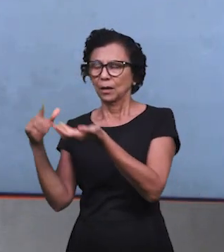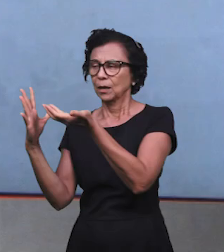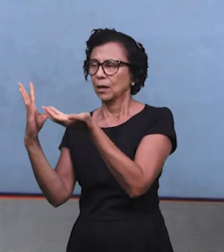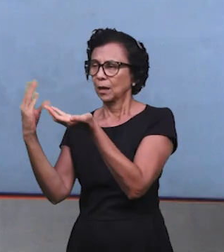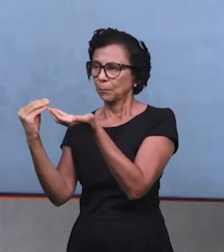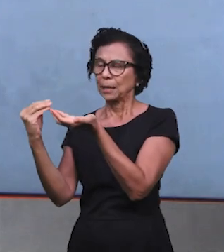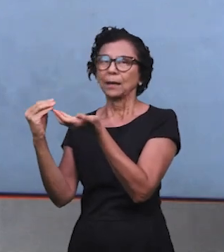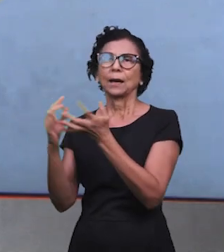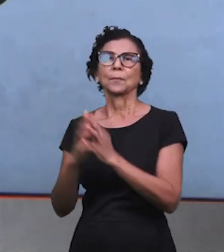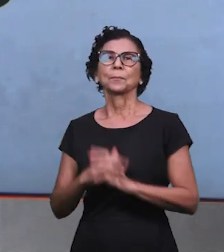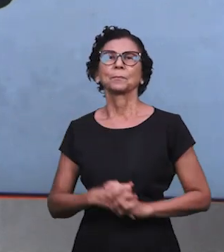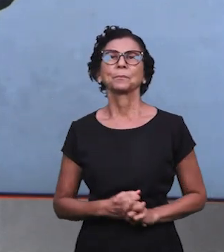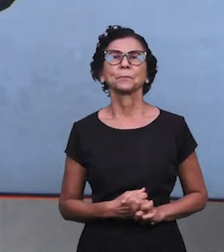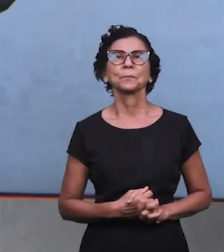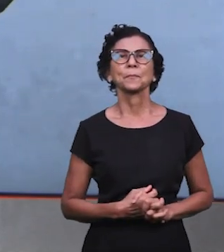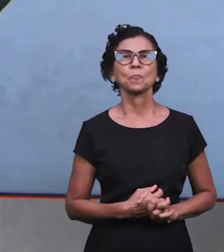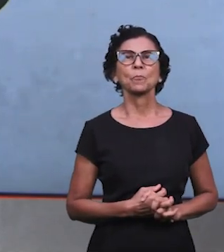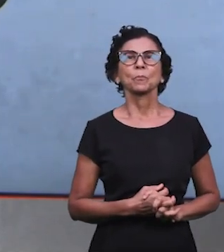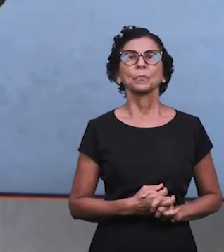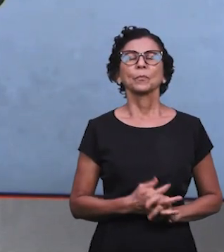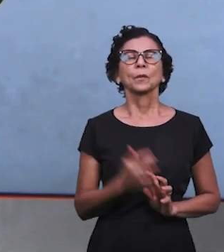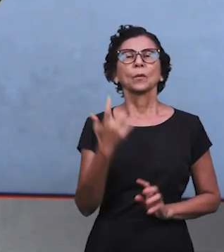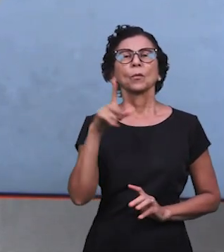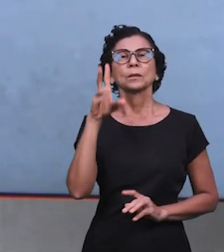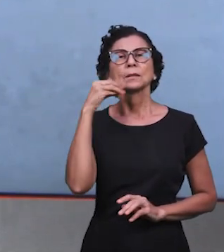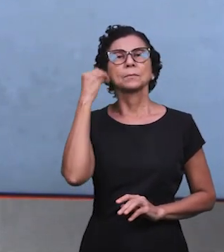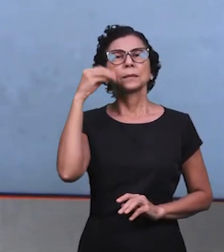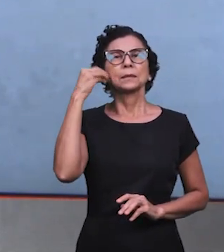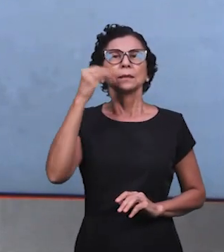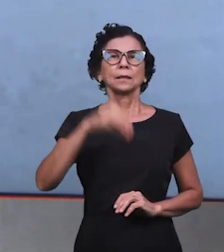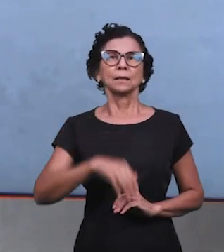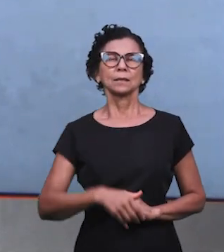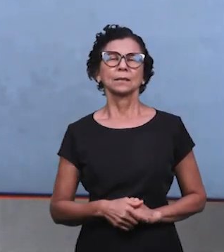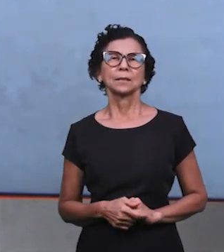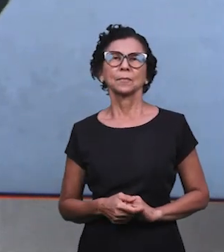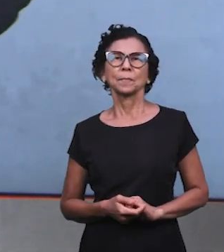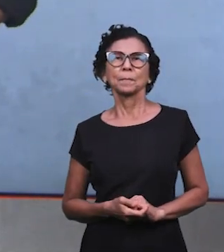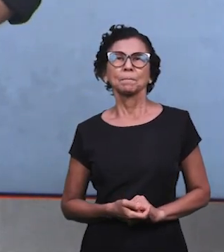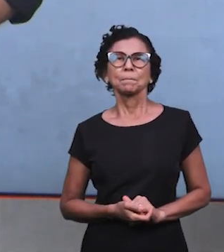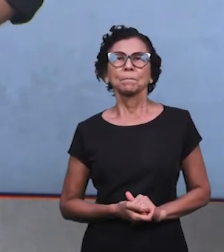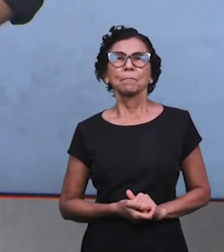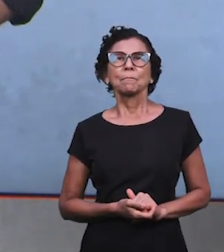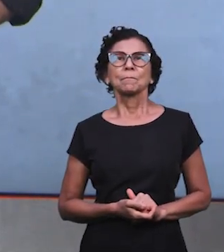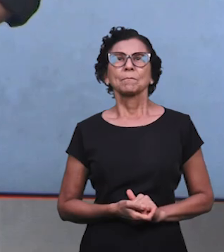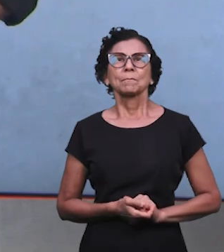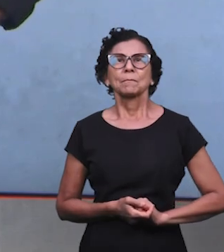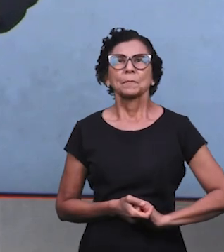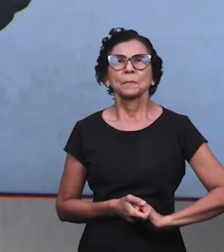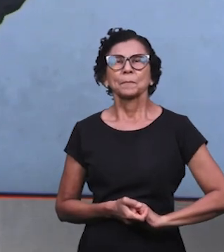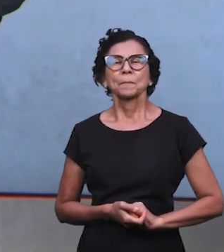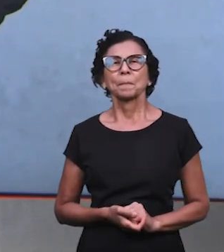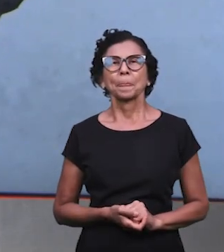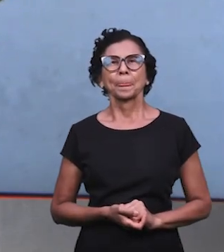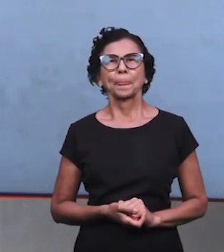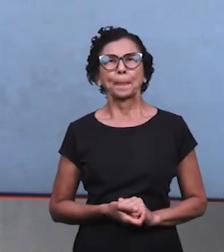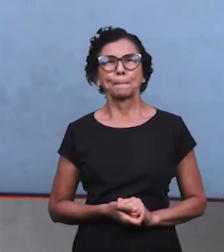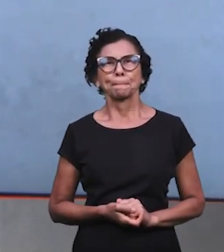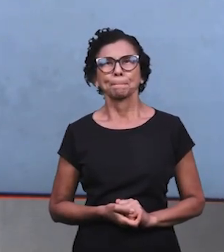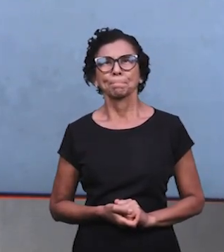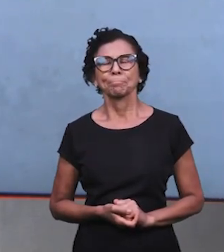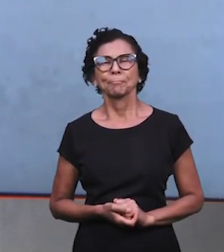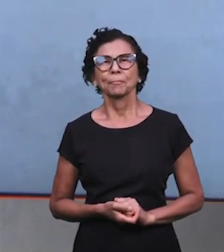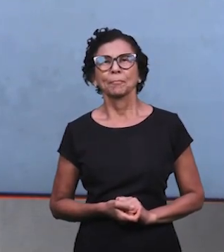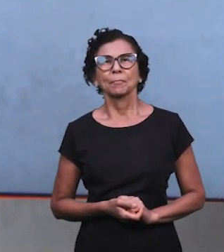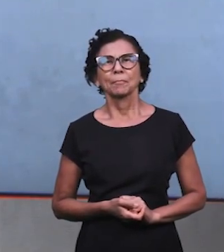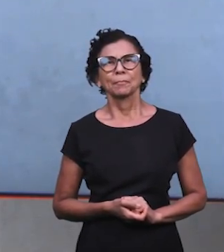gente testar uma outra coisa. Como que funciona isso na hora que a gente apagar as luzes? Vou